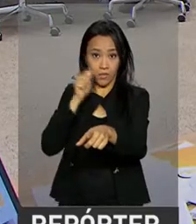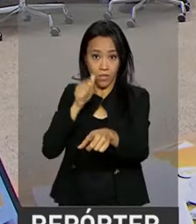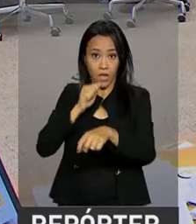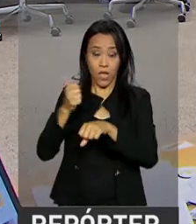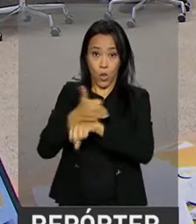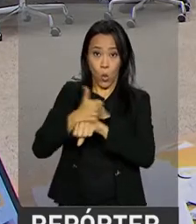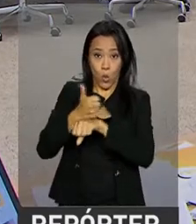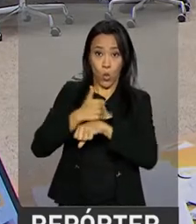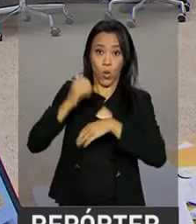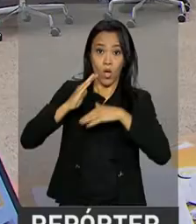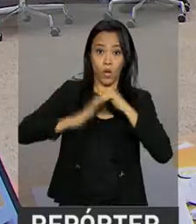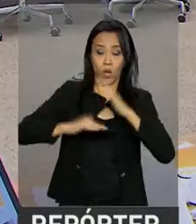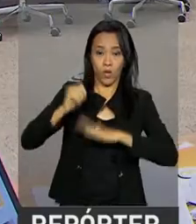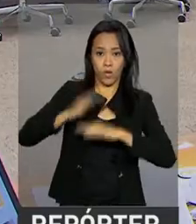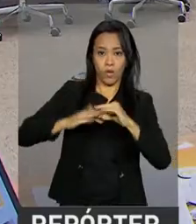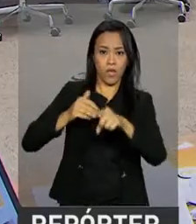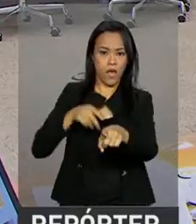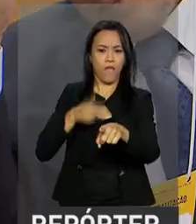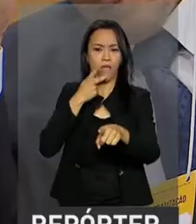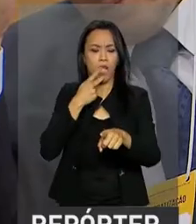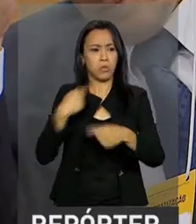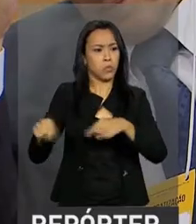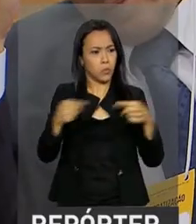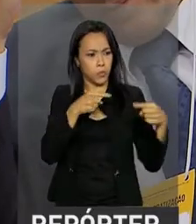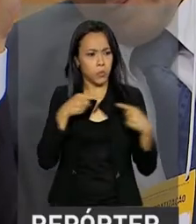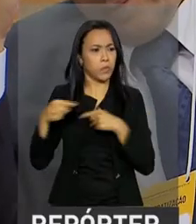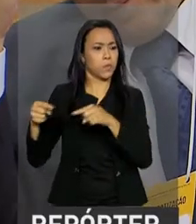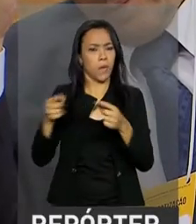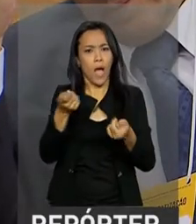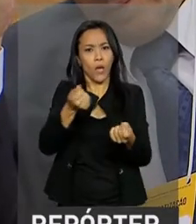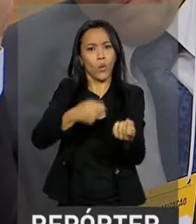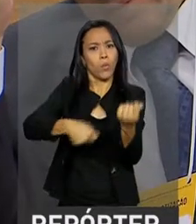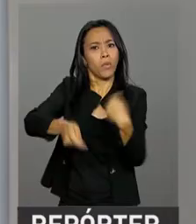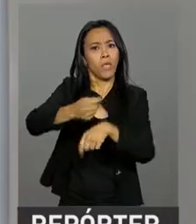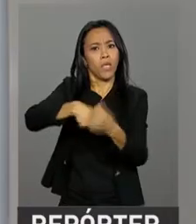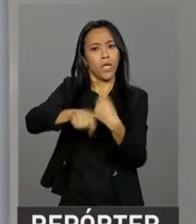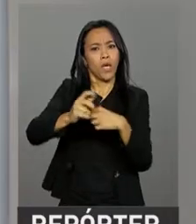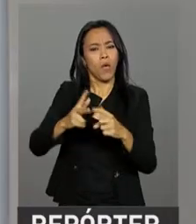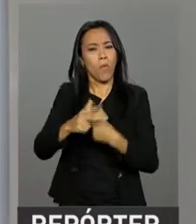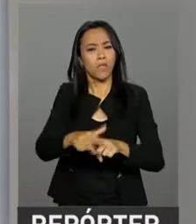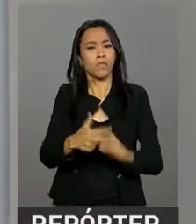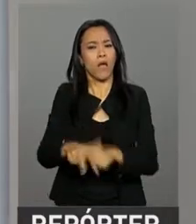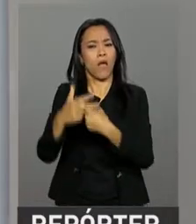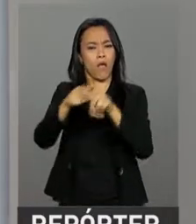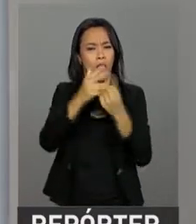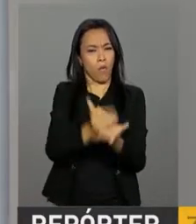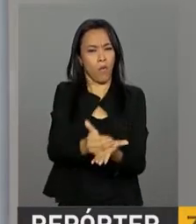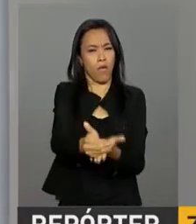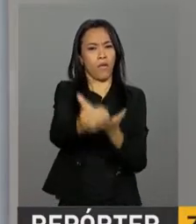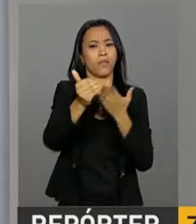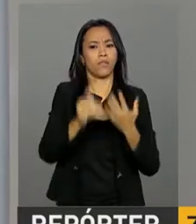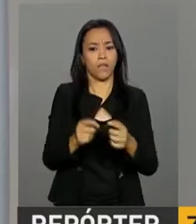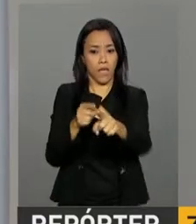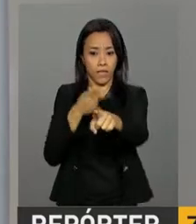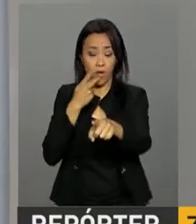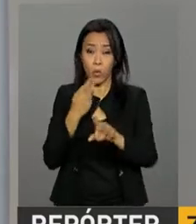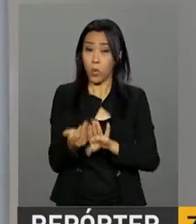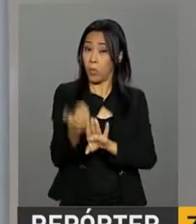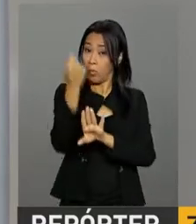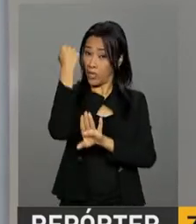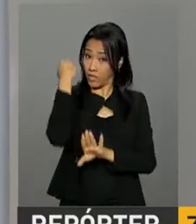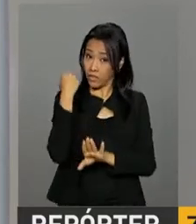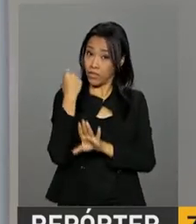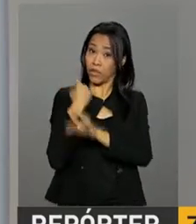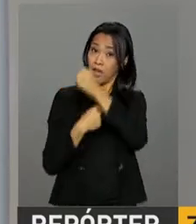o debate acontece em um momento em que a economia começa a se ajustar. Teve um importante avanço ano passado, né,